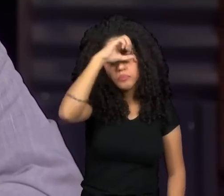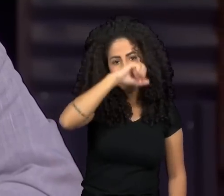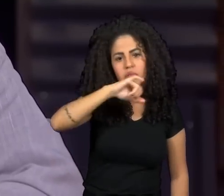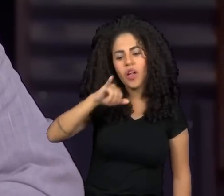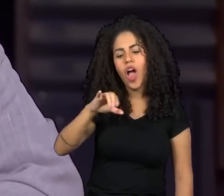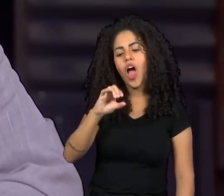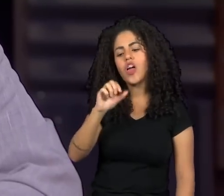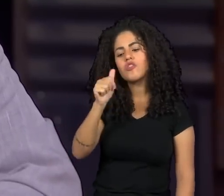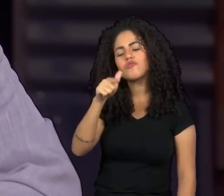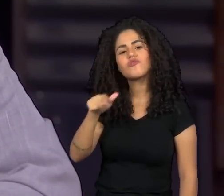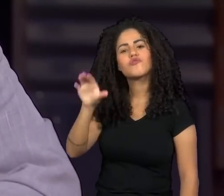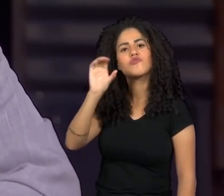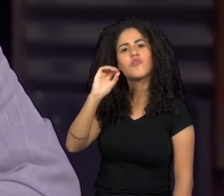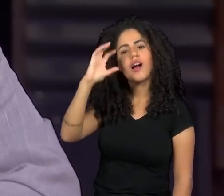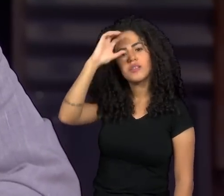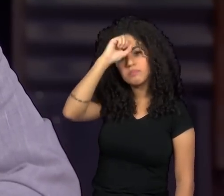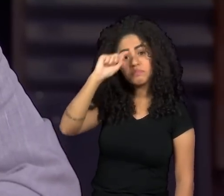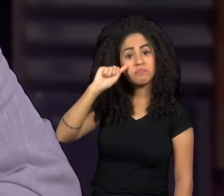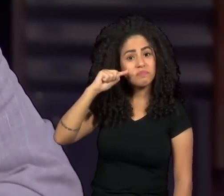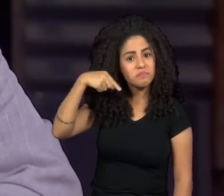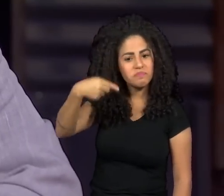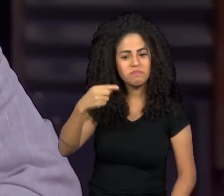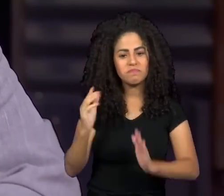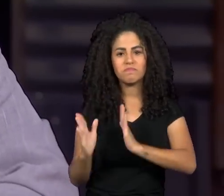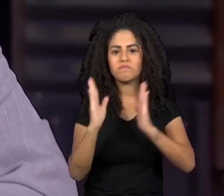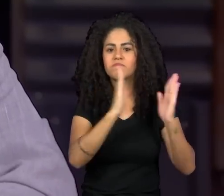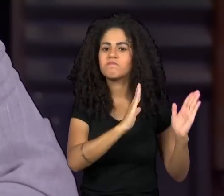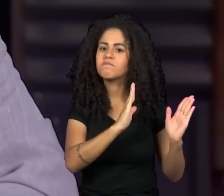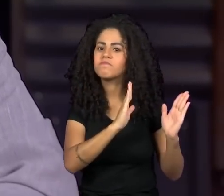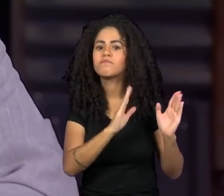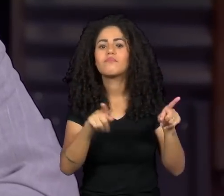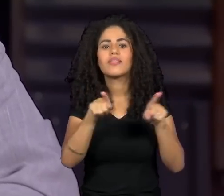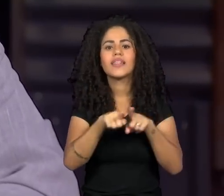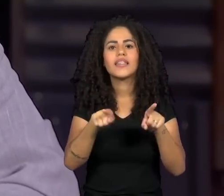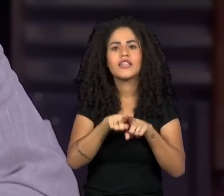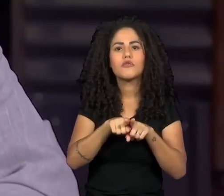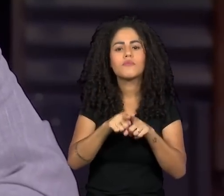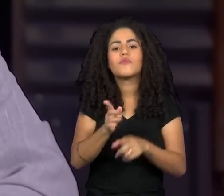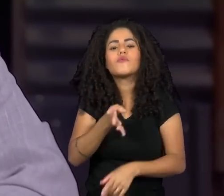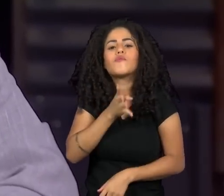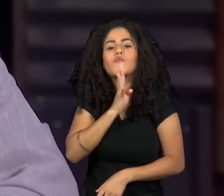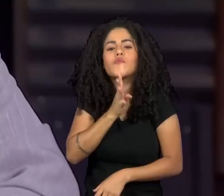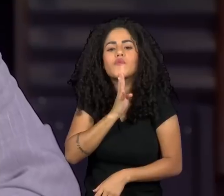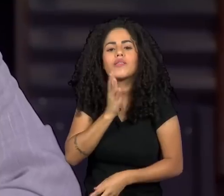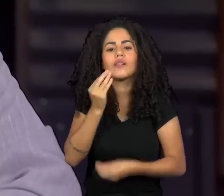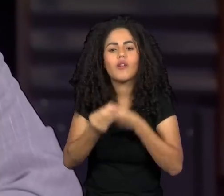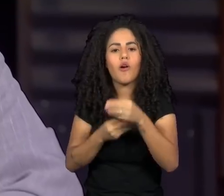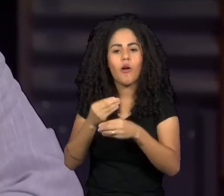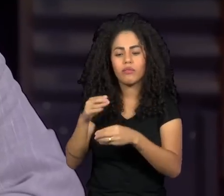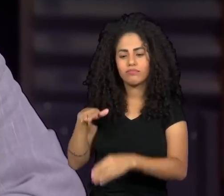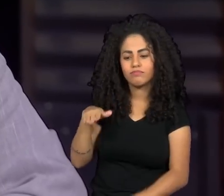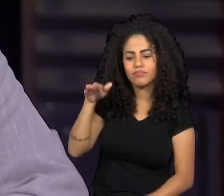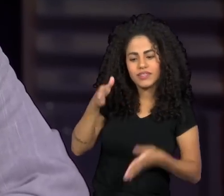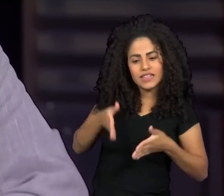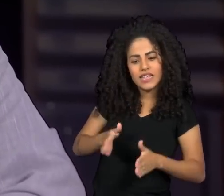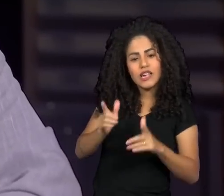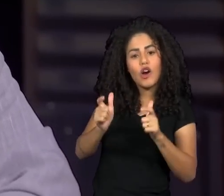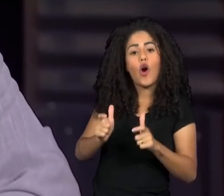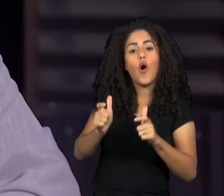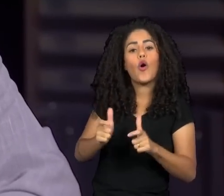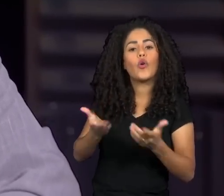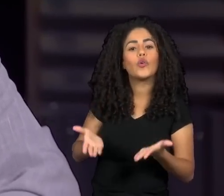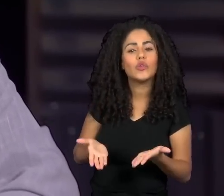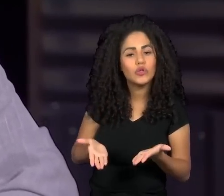o nosso professor. No próximo bloco nós vamos viajar pelo ninho que pariu esta criatura. A cidade